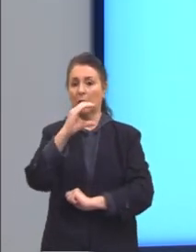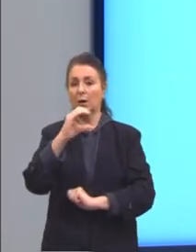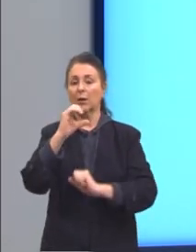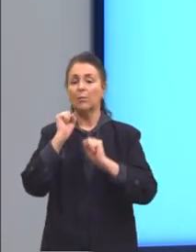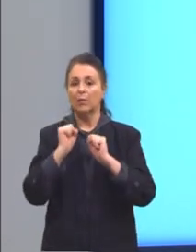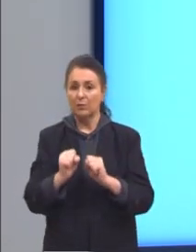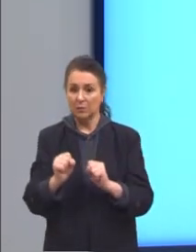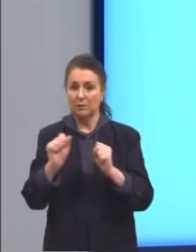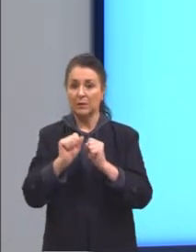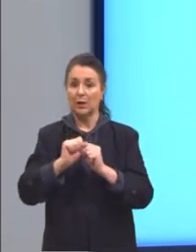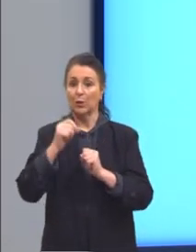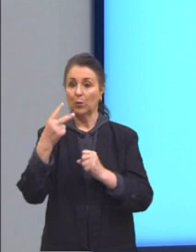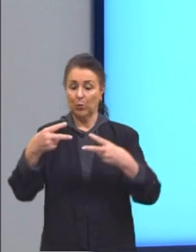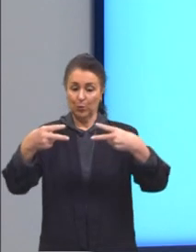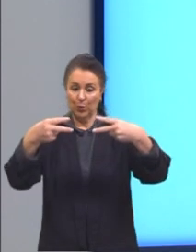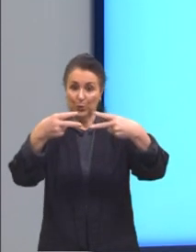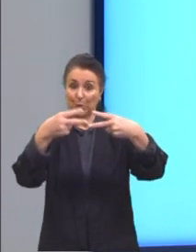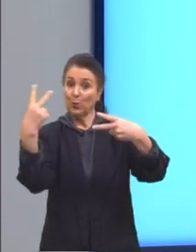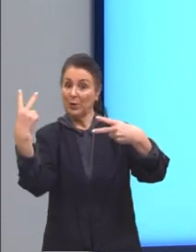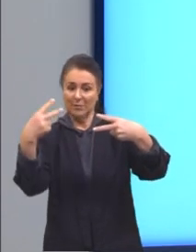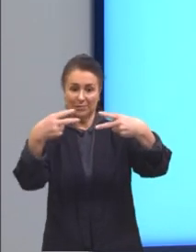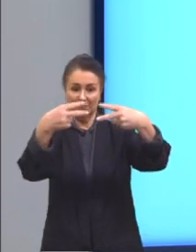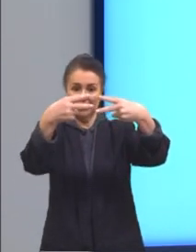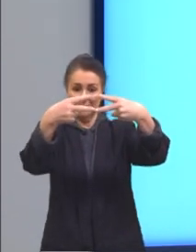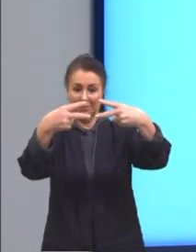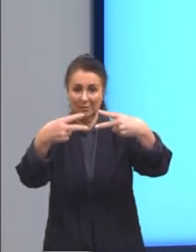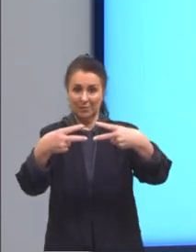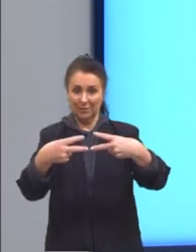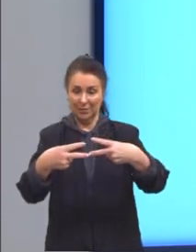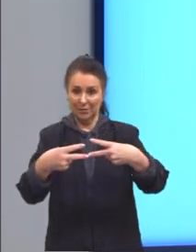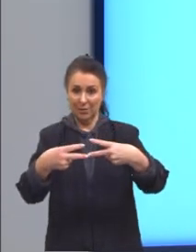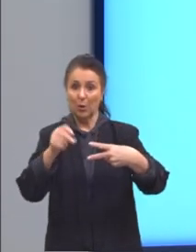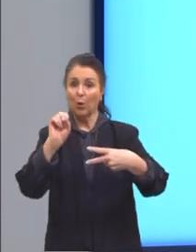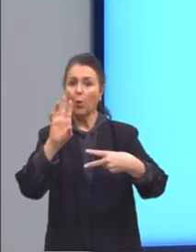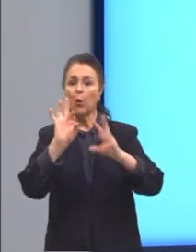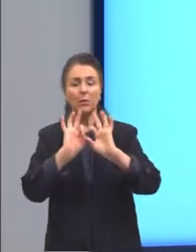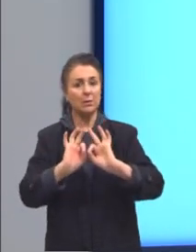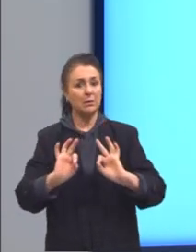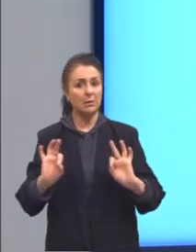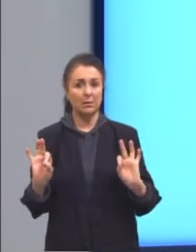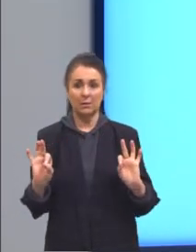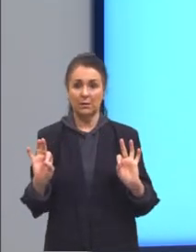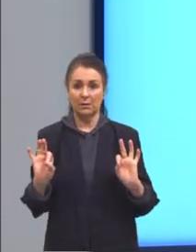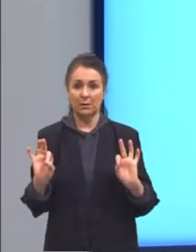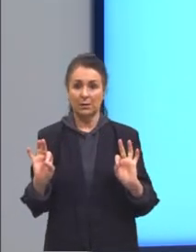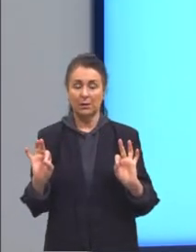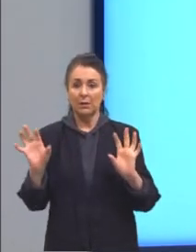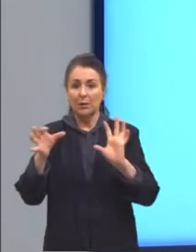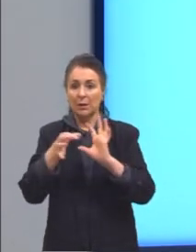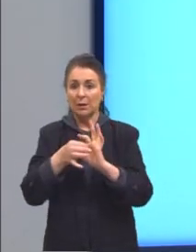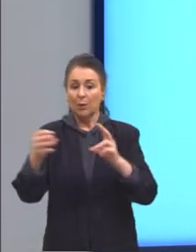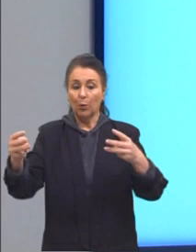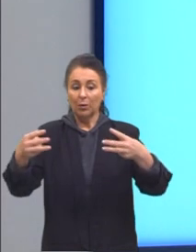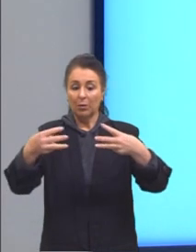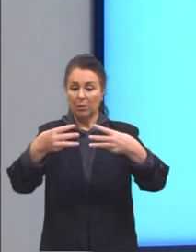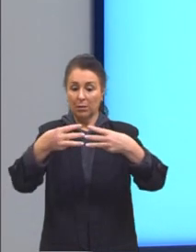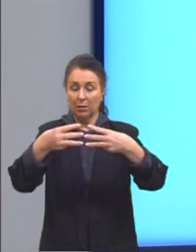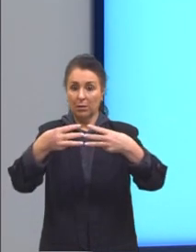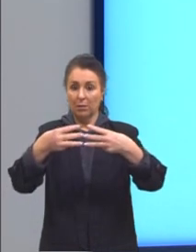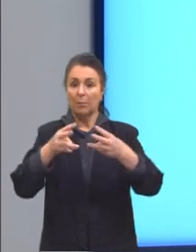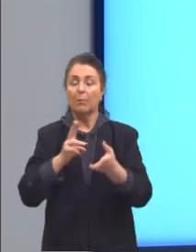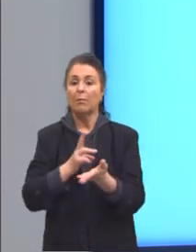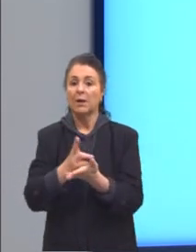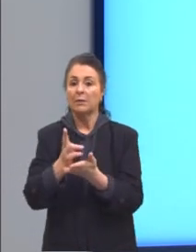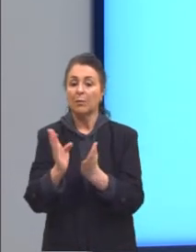poder fazer duas ligações duplas ou uma liga um simples e uma ligação tripla mas